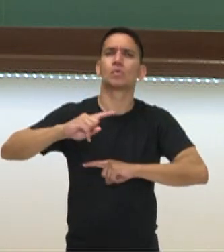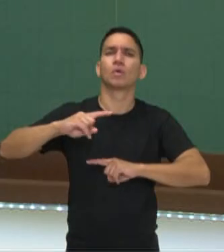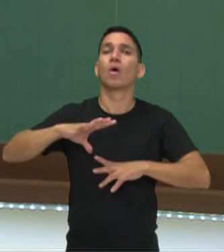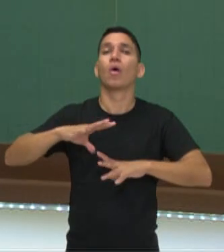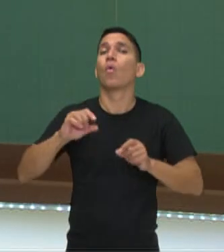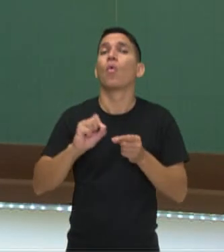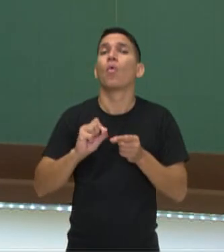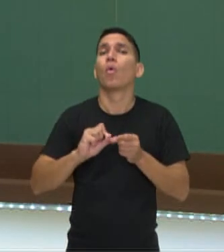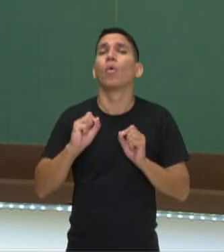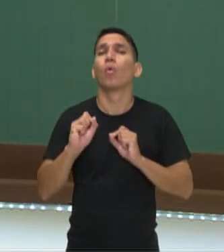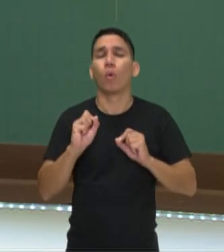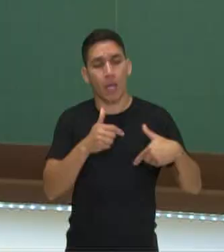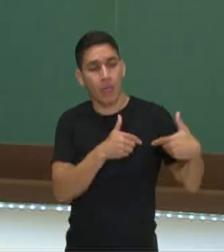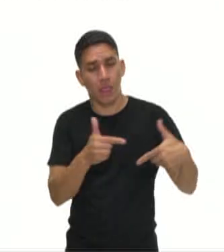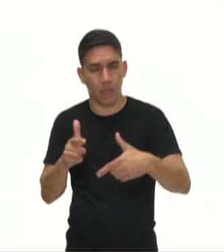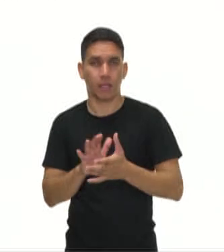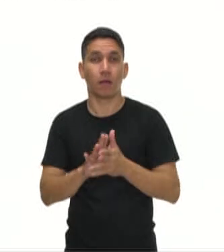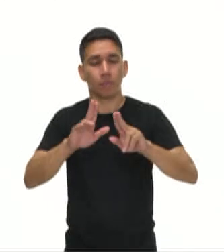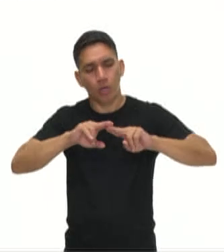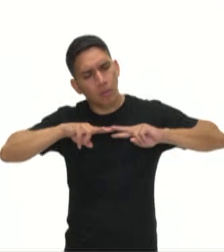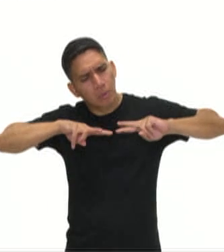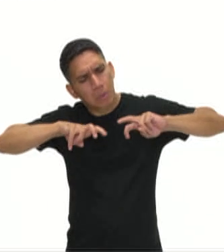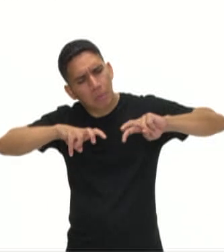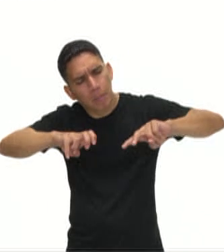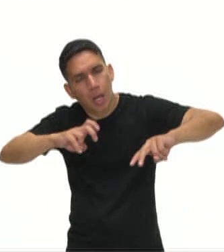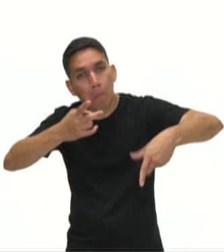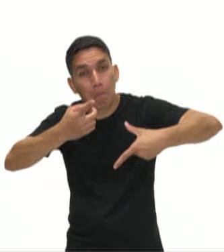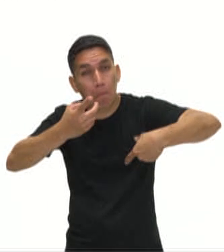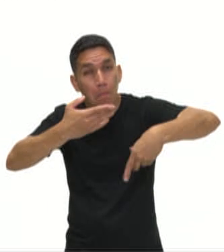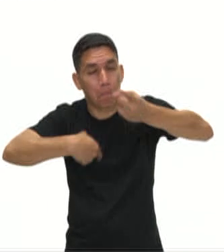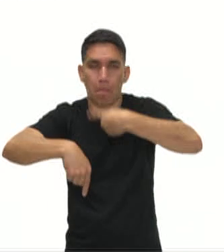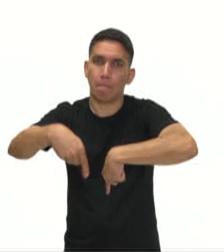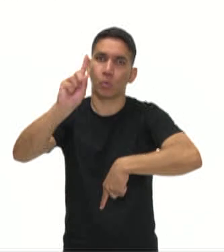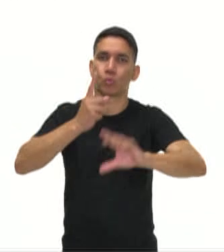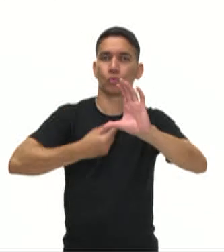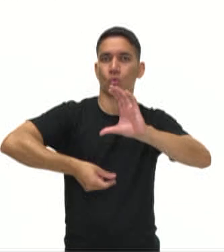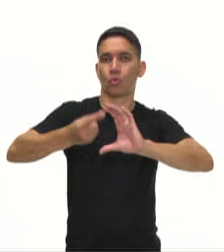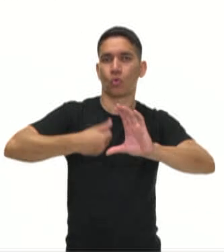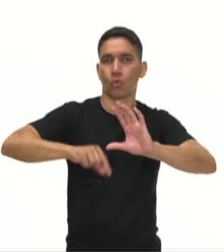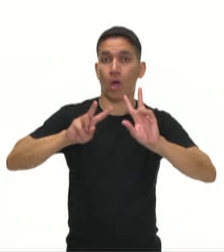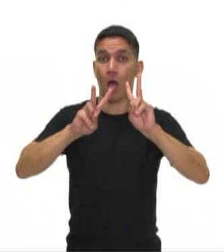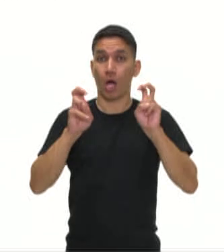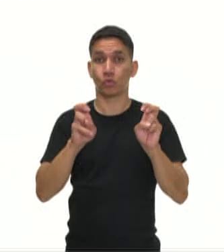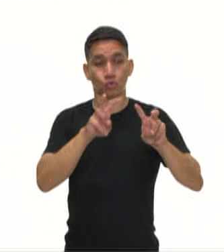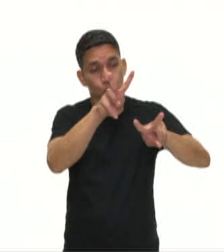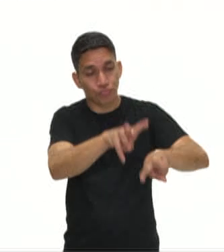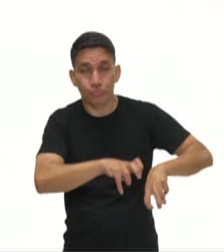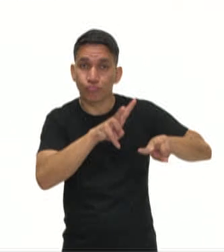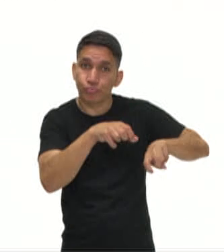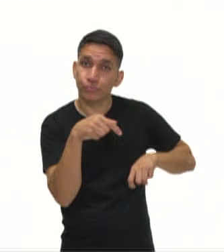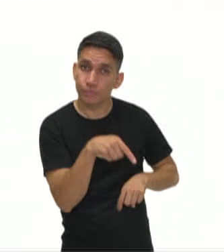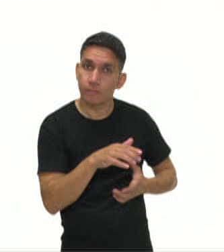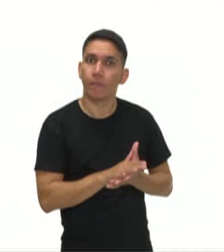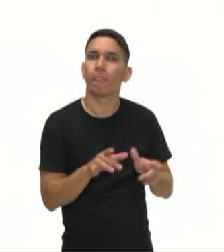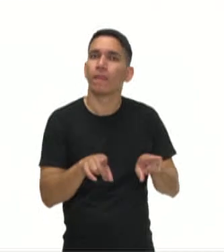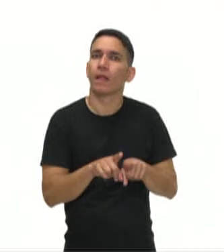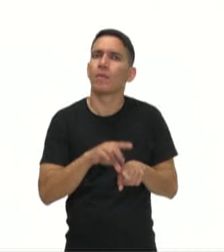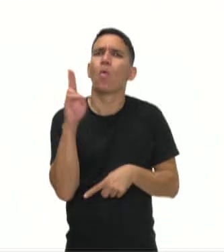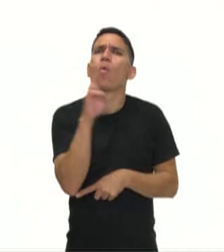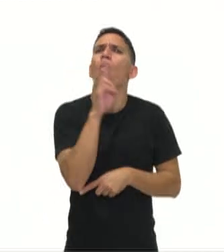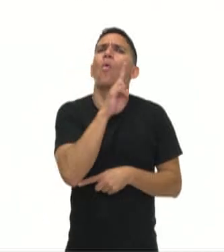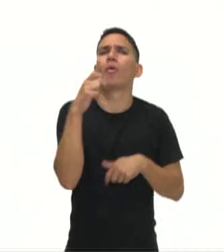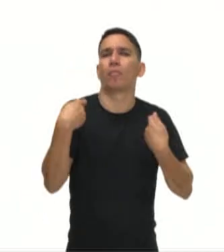Tá? Então, a investigação sobre o avanço do capitalismo, sobre o universo rural, tá? E a emergência, então,